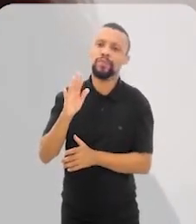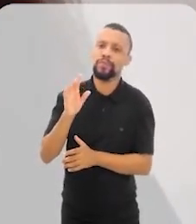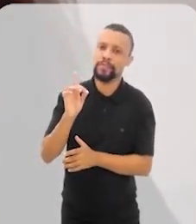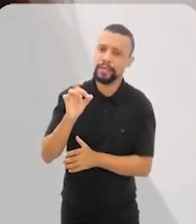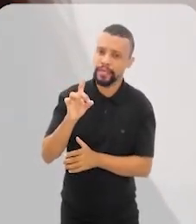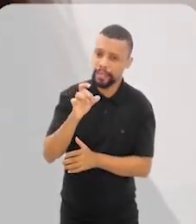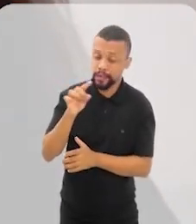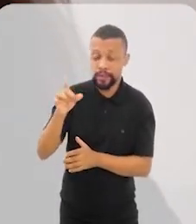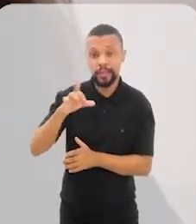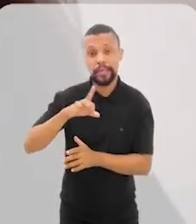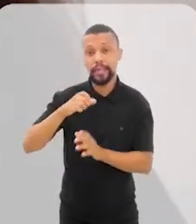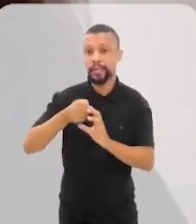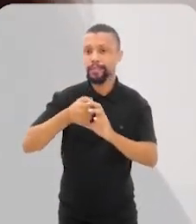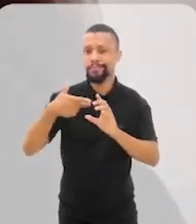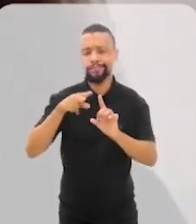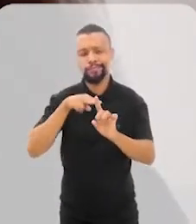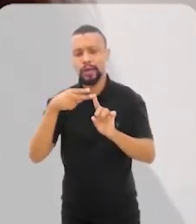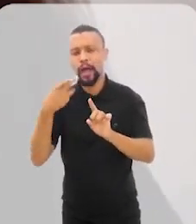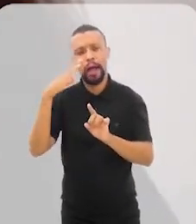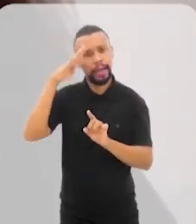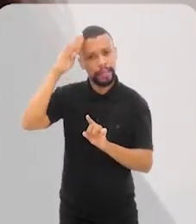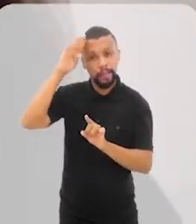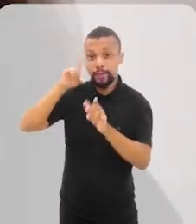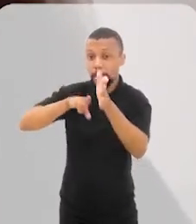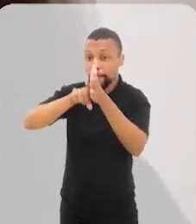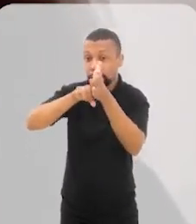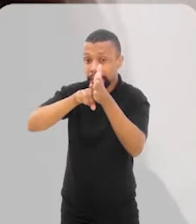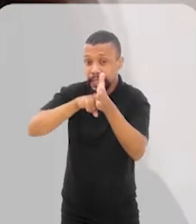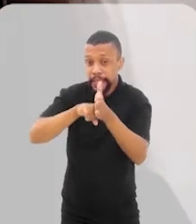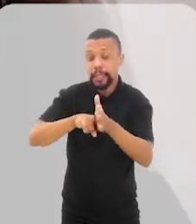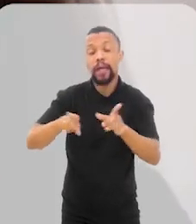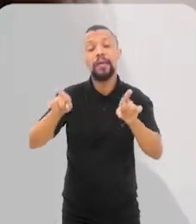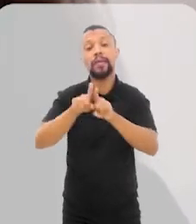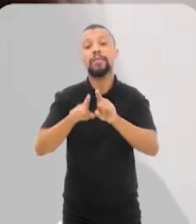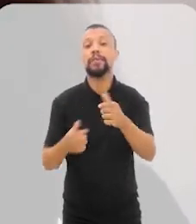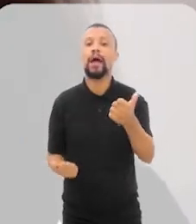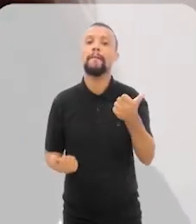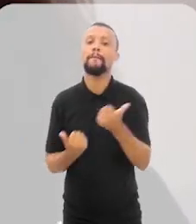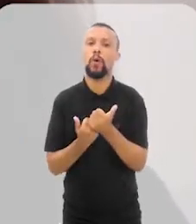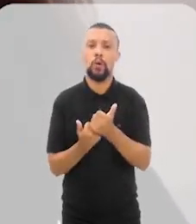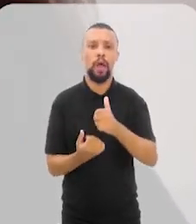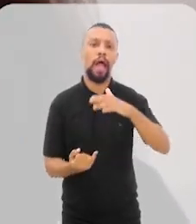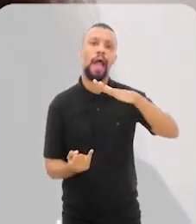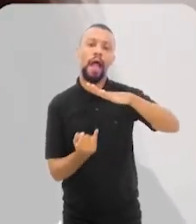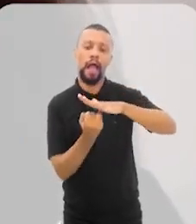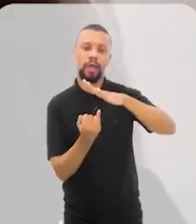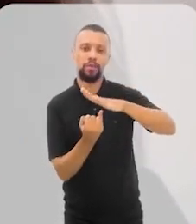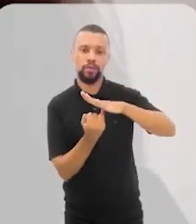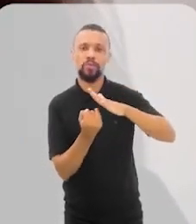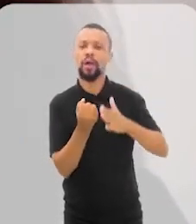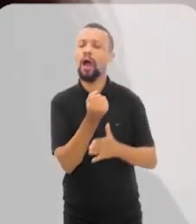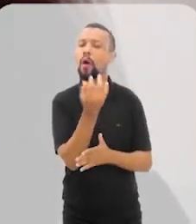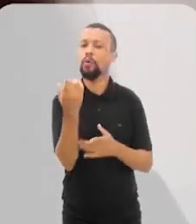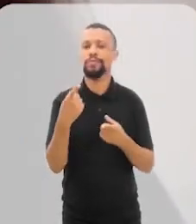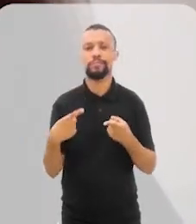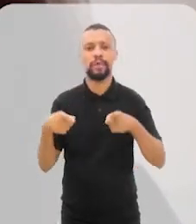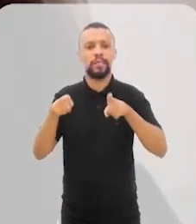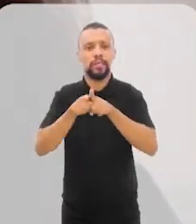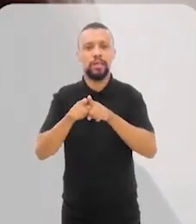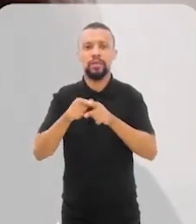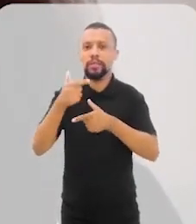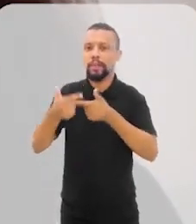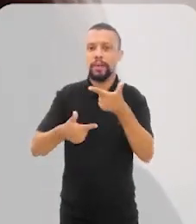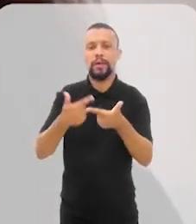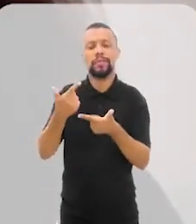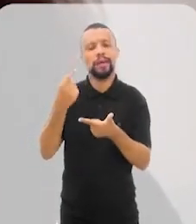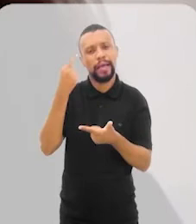esse viés acadêmico de fazer a pesquisa, mas também de dar o suporte dessa discussão junto com os parceiros. Está trabalhando